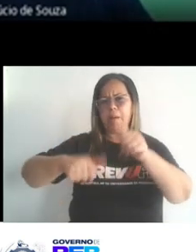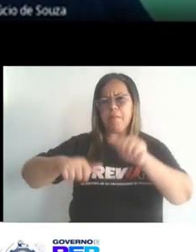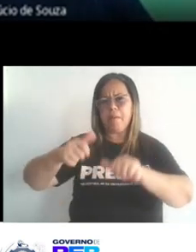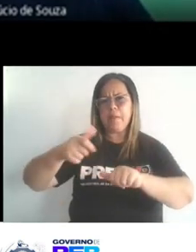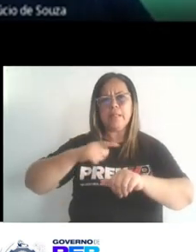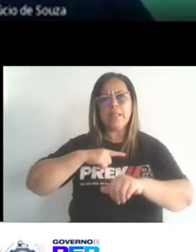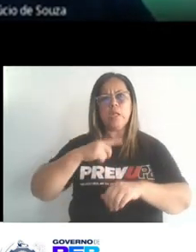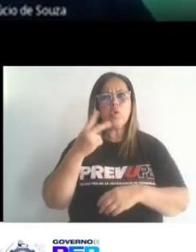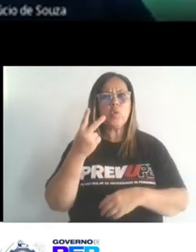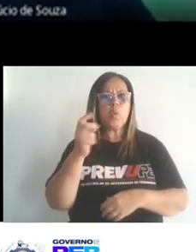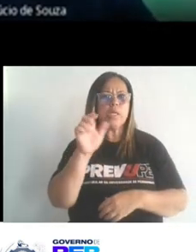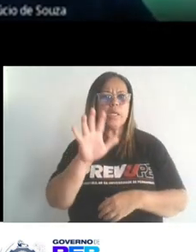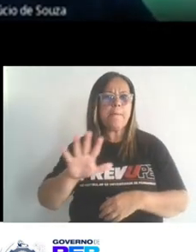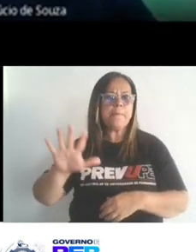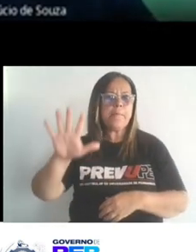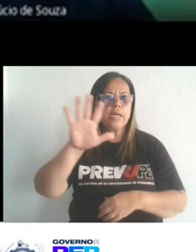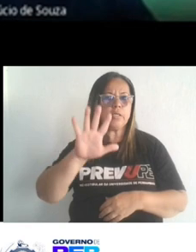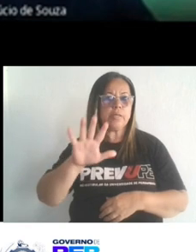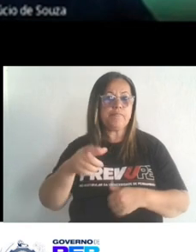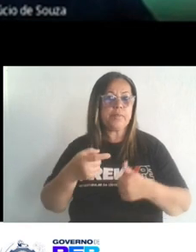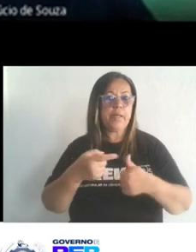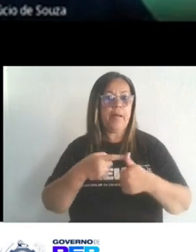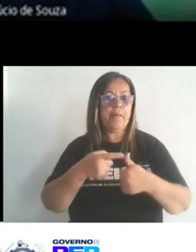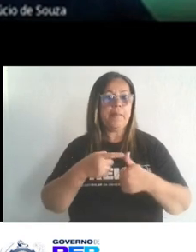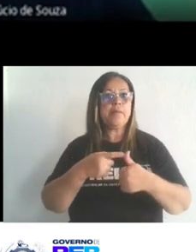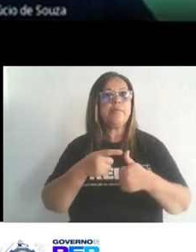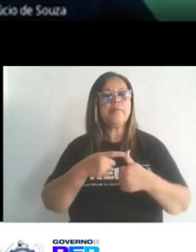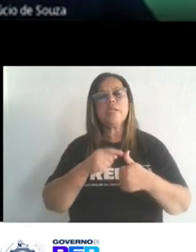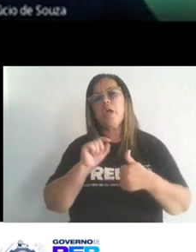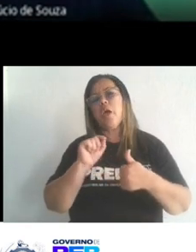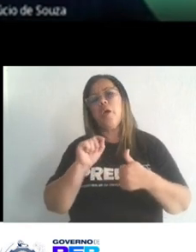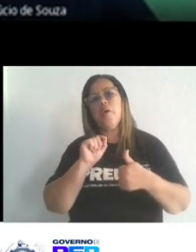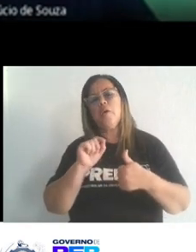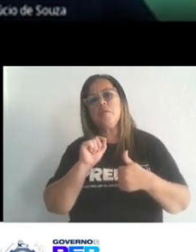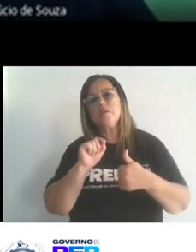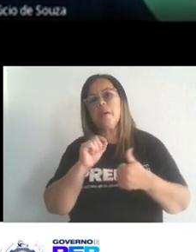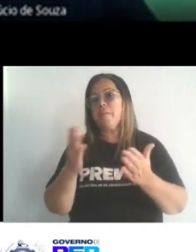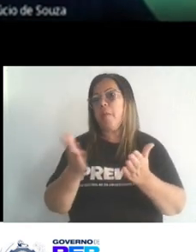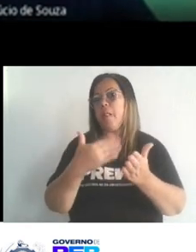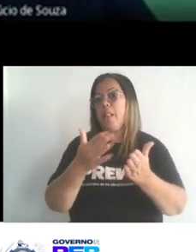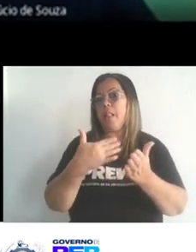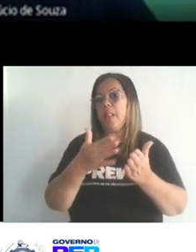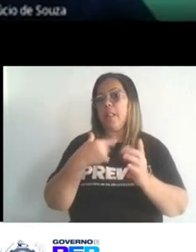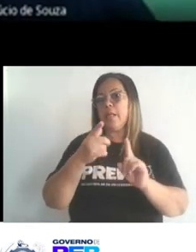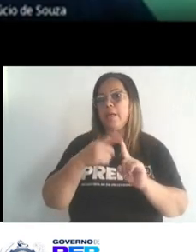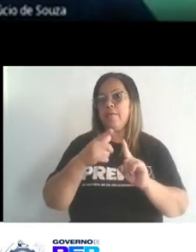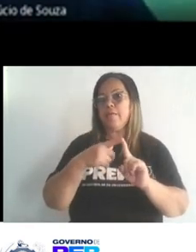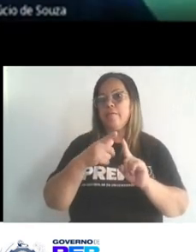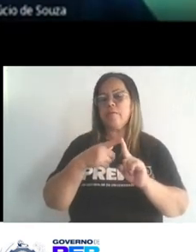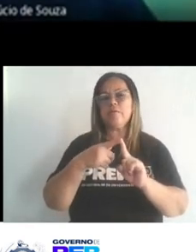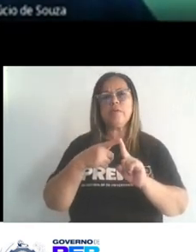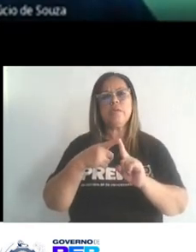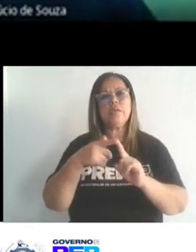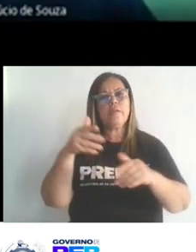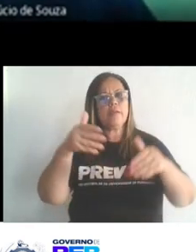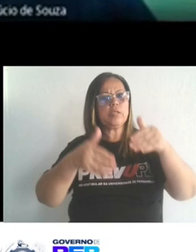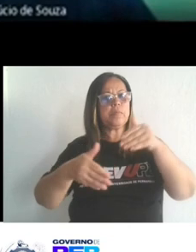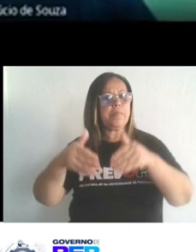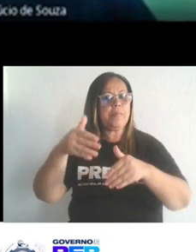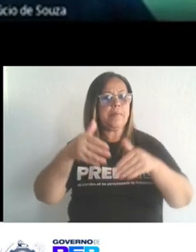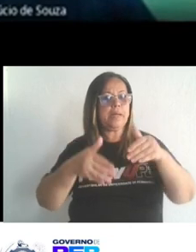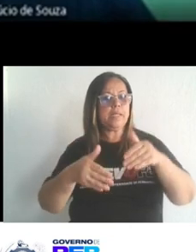imagens a primeira imagem é um córdice quer dizer um tipo de livro que faz parte da cultura